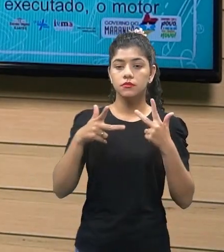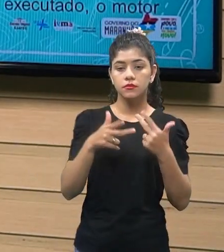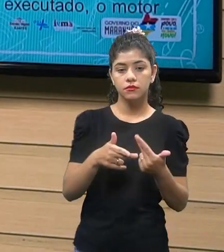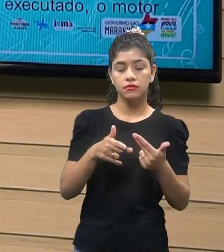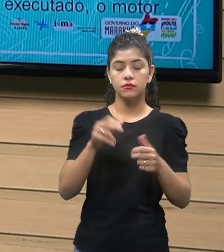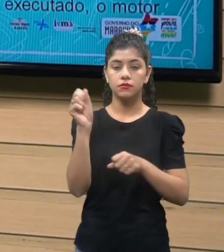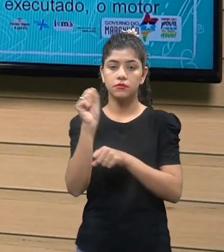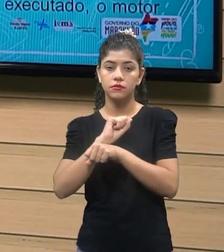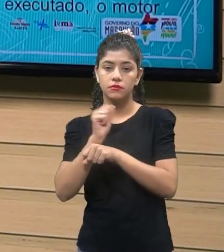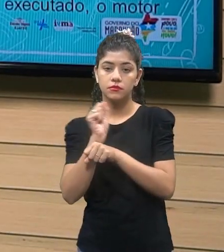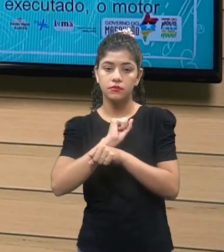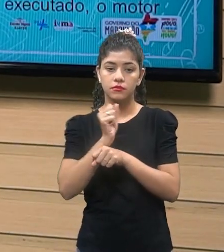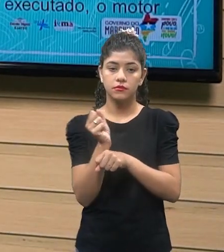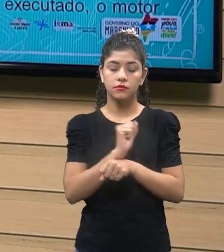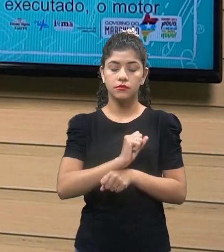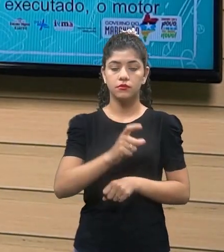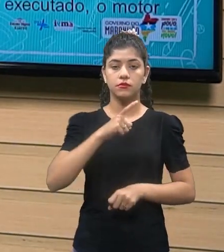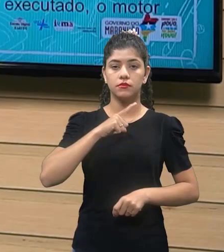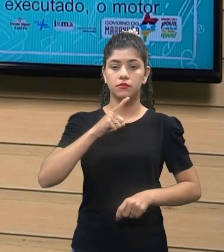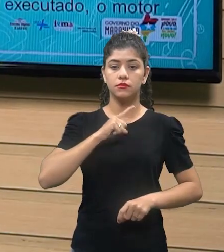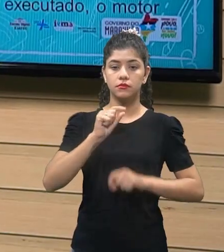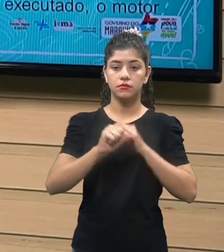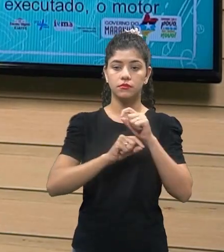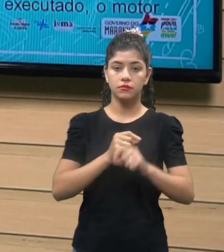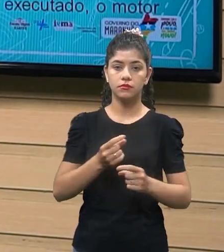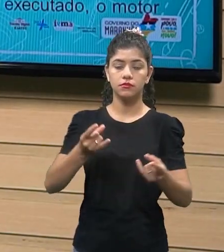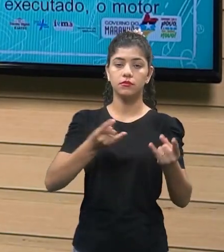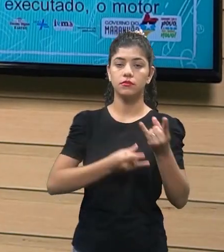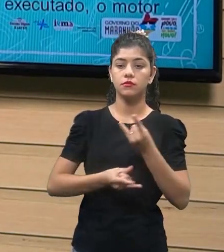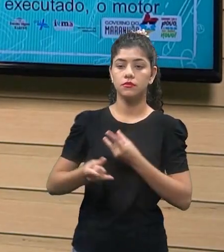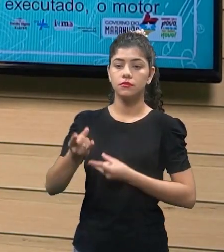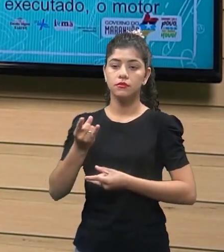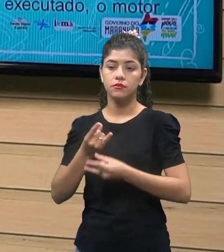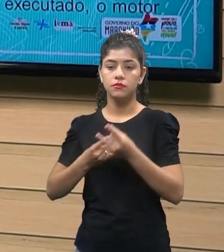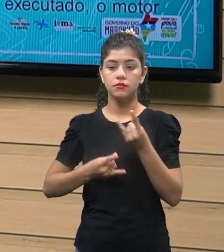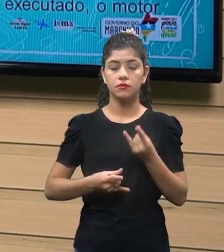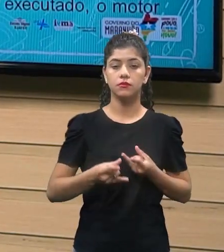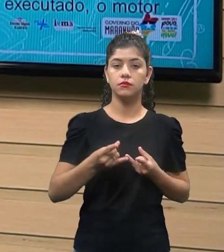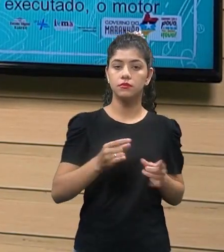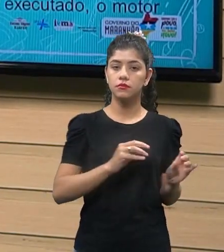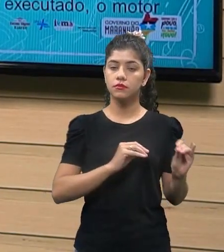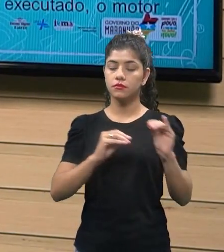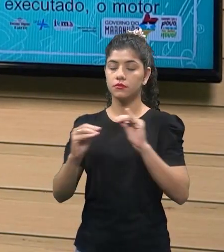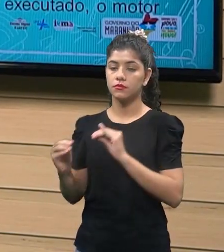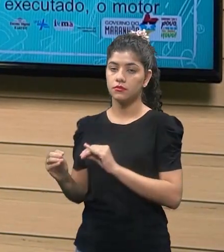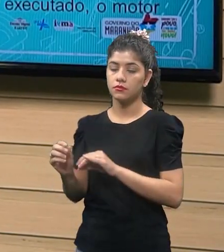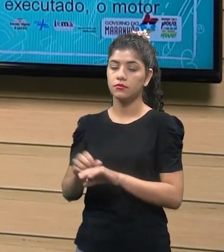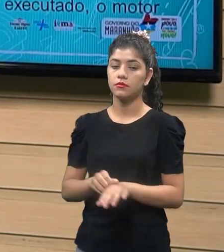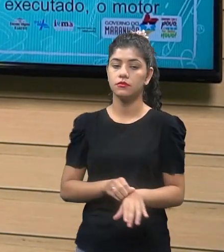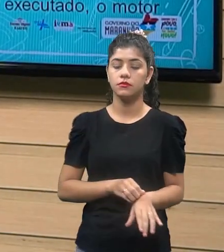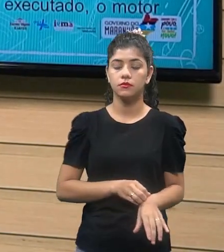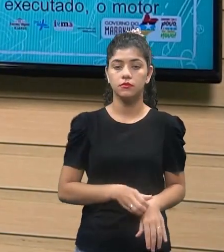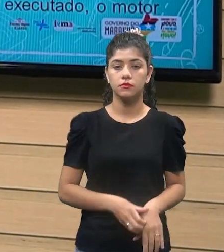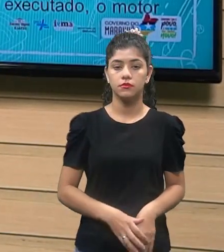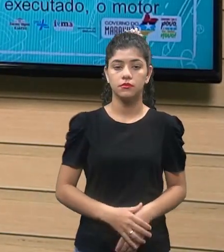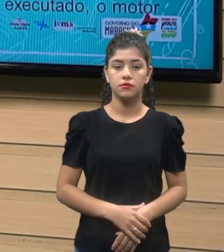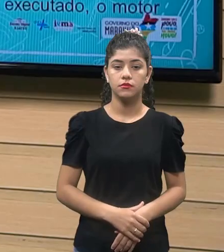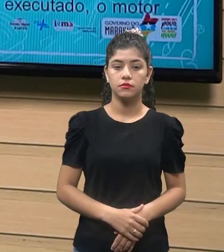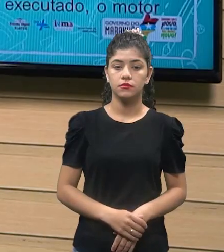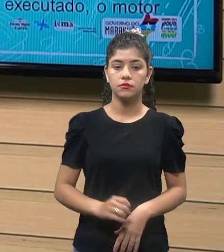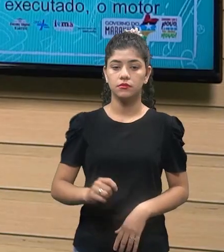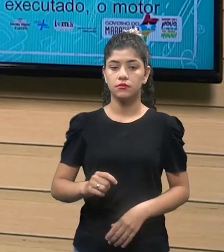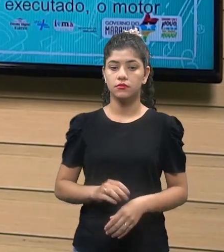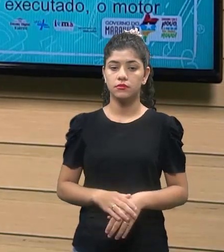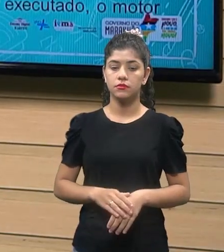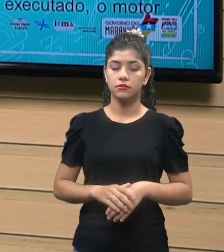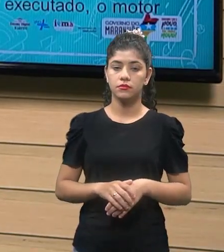um carro, ele tem a tração, ou seja, que ele tem a transmissão ali nas rodas para que as